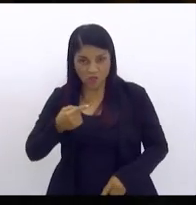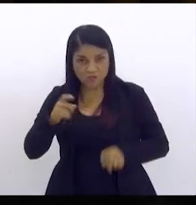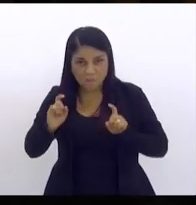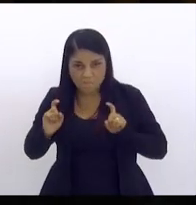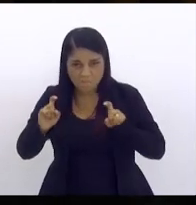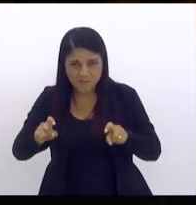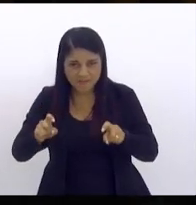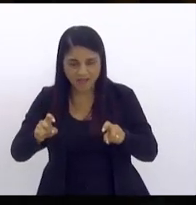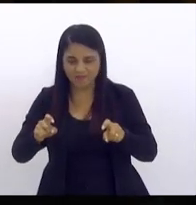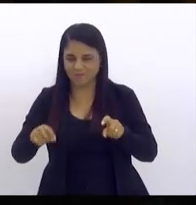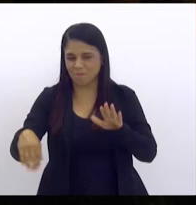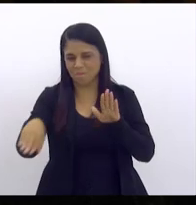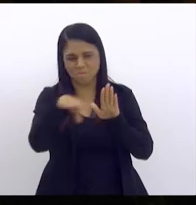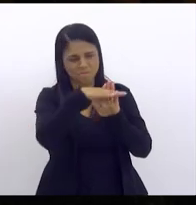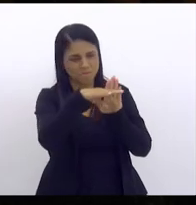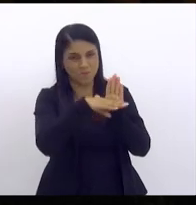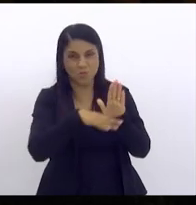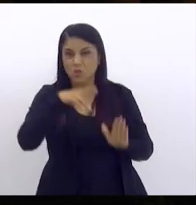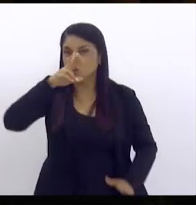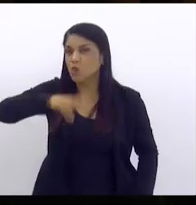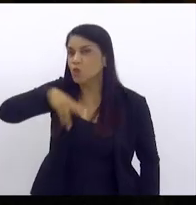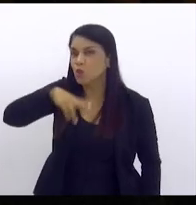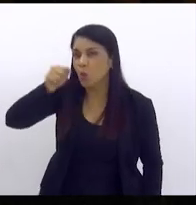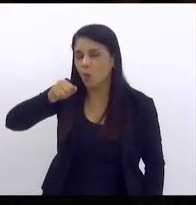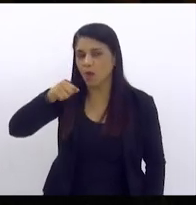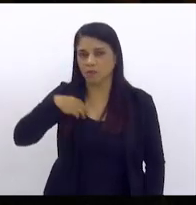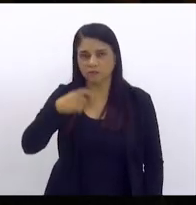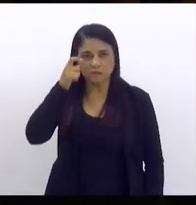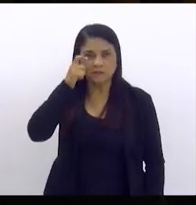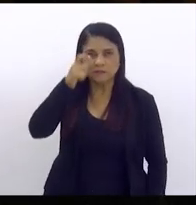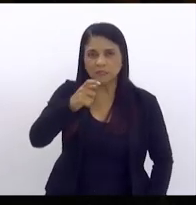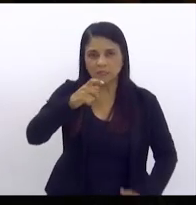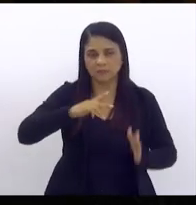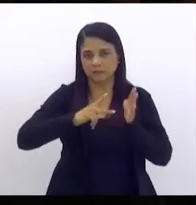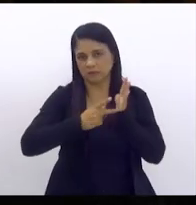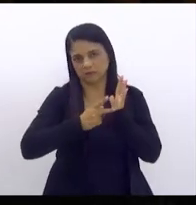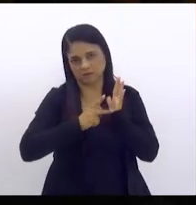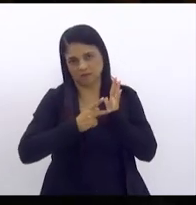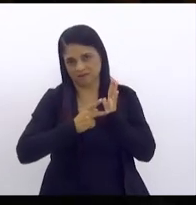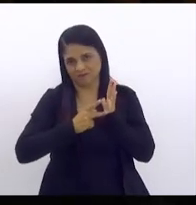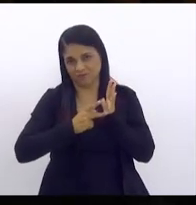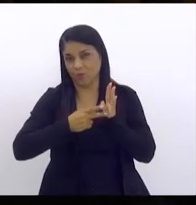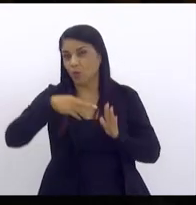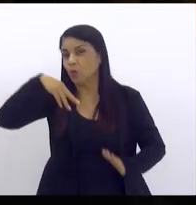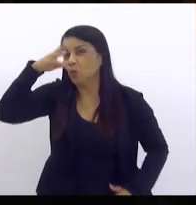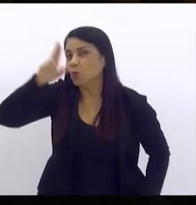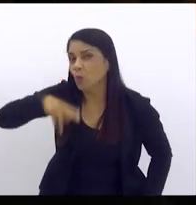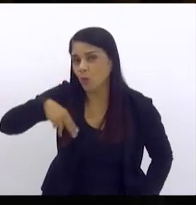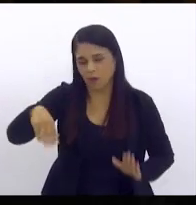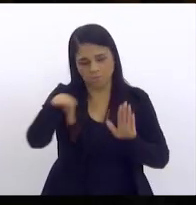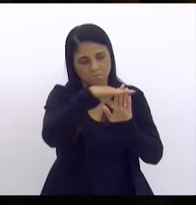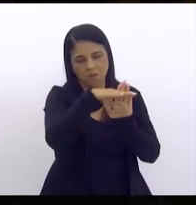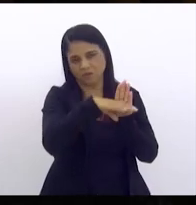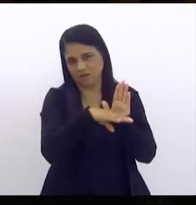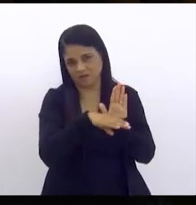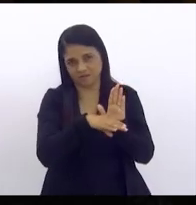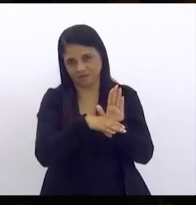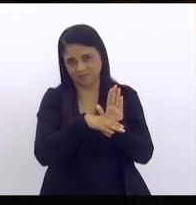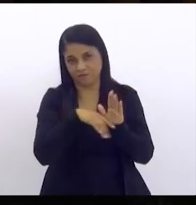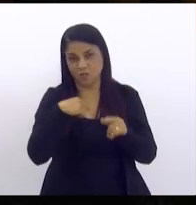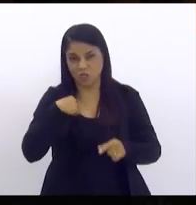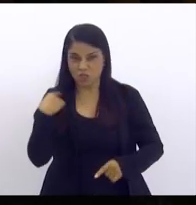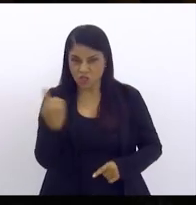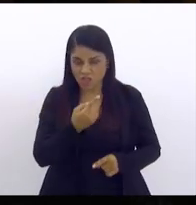jamais serão pautados por interesses de sindicato. Ao contrário, nós ajudamos a derrubar